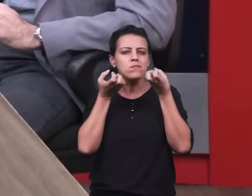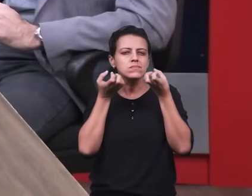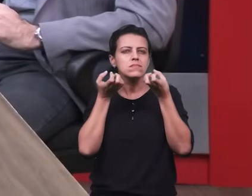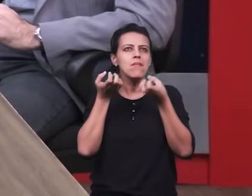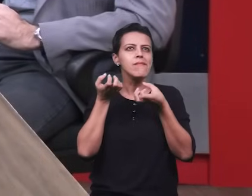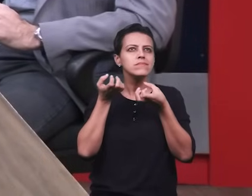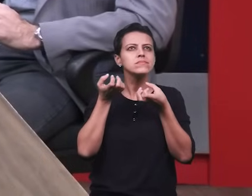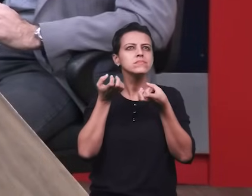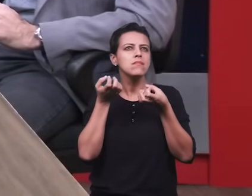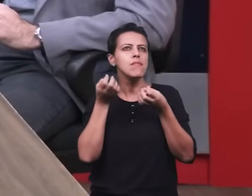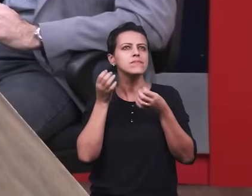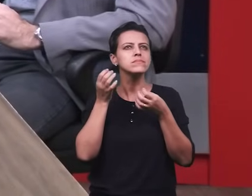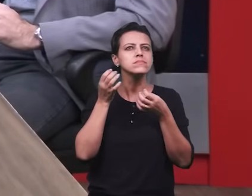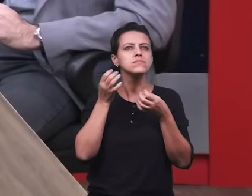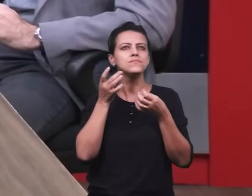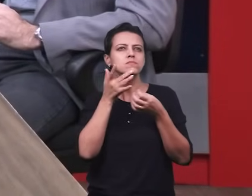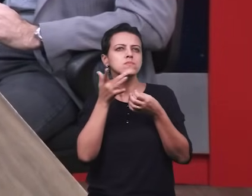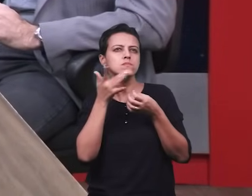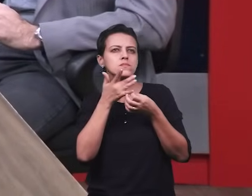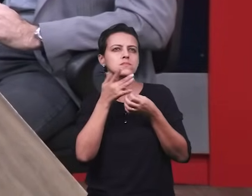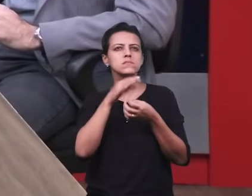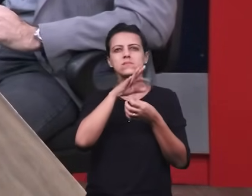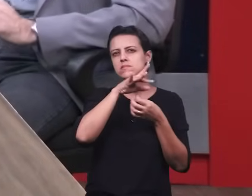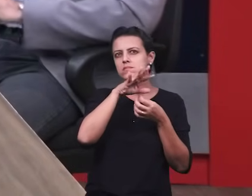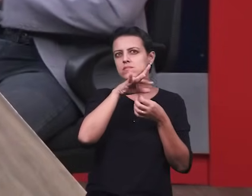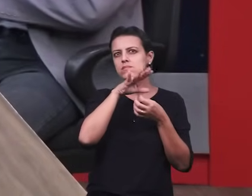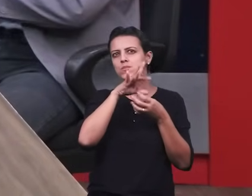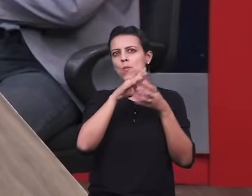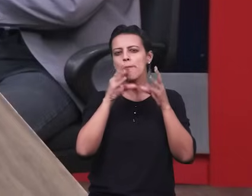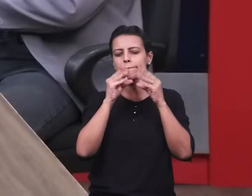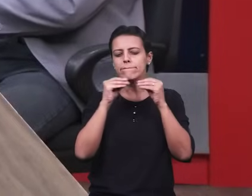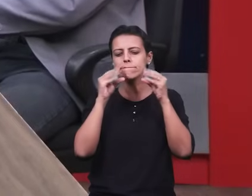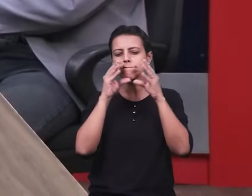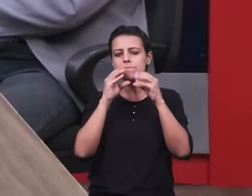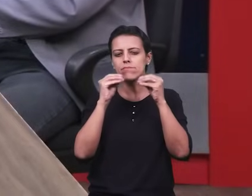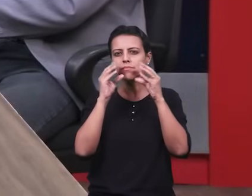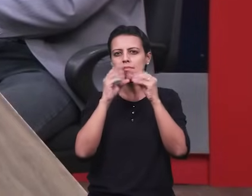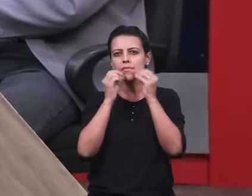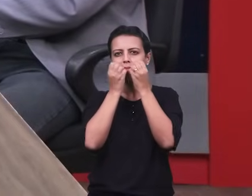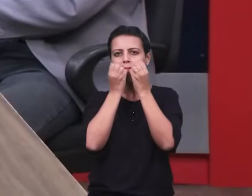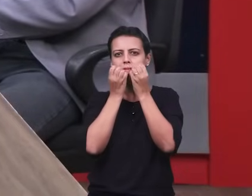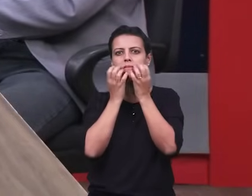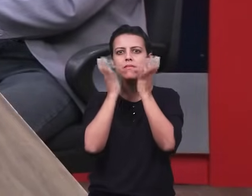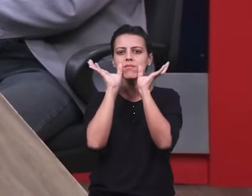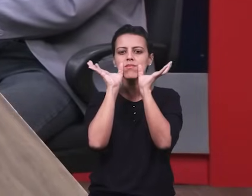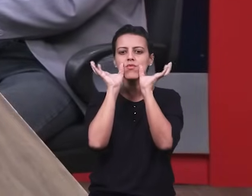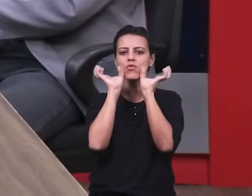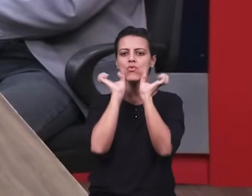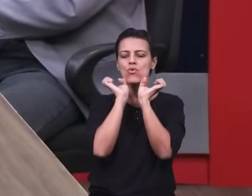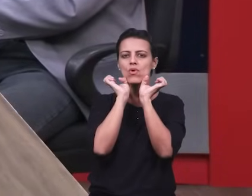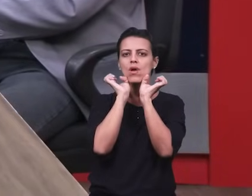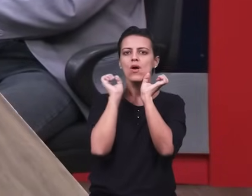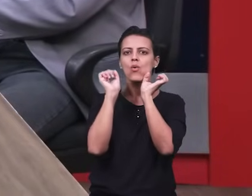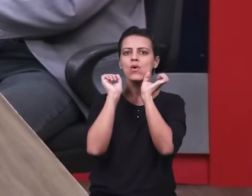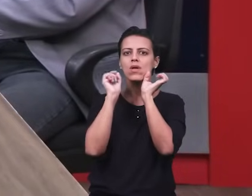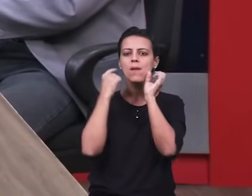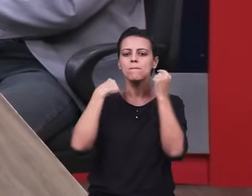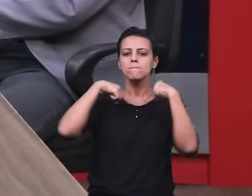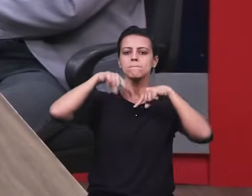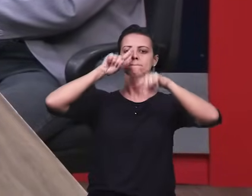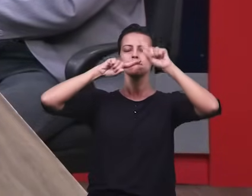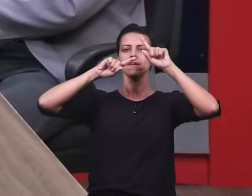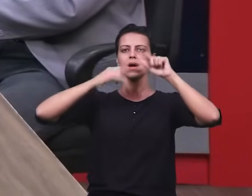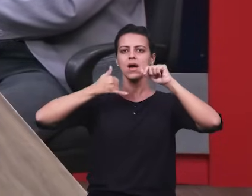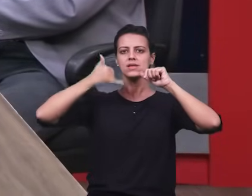têm órgãos específicos para que possam transmitir o que elas